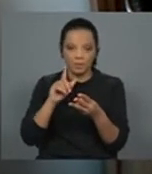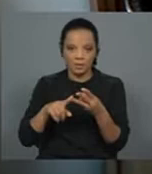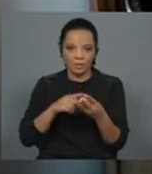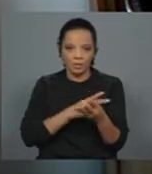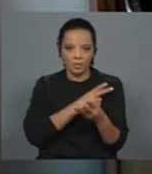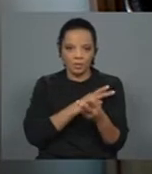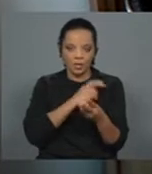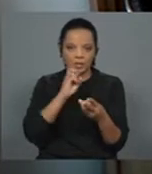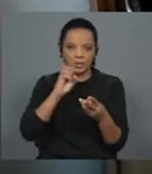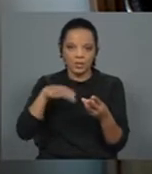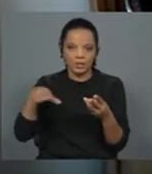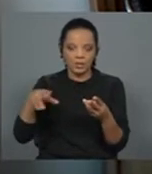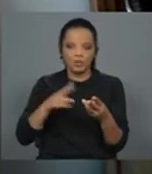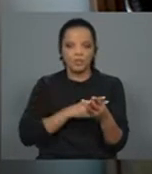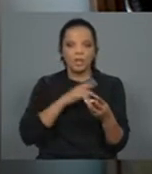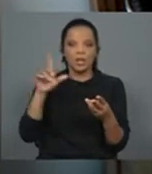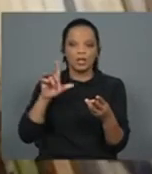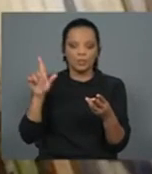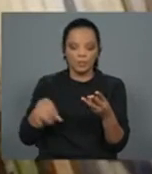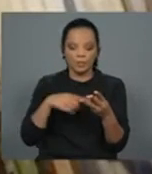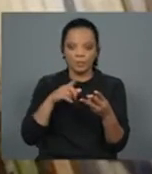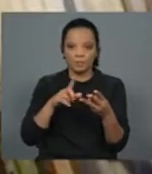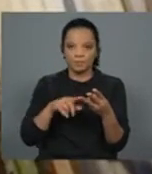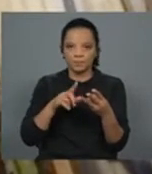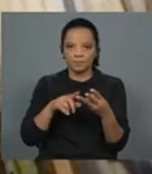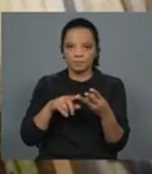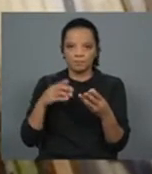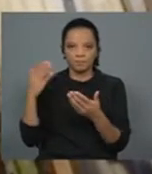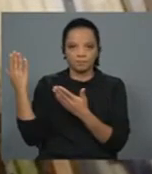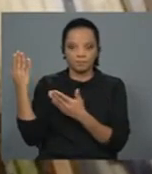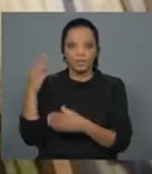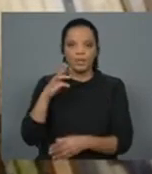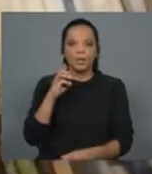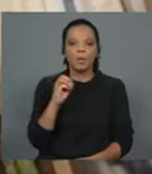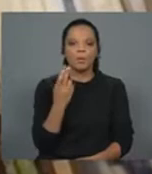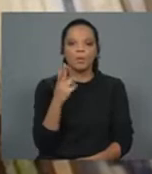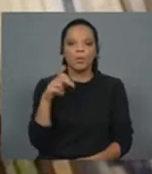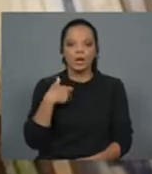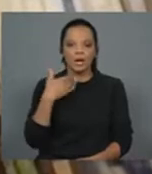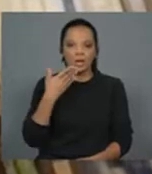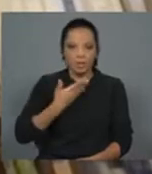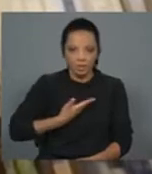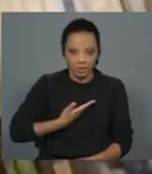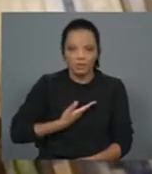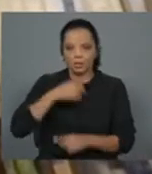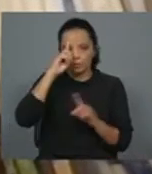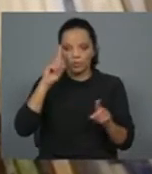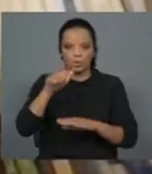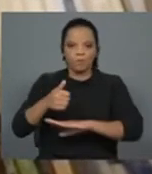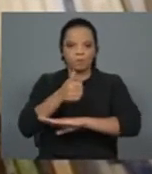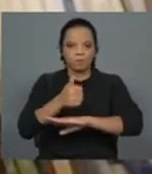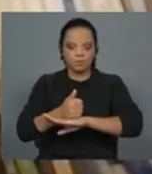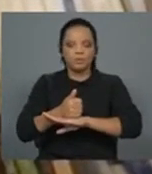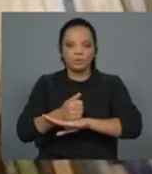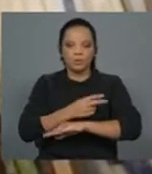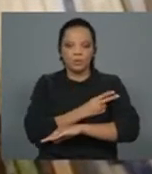de Ciências da Universidade de Lisboa e Murad Bezgoud, professor catedrático do Departamento de Física da